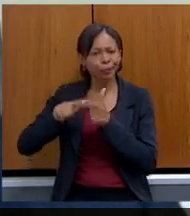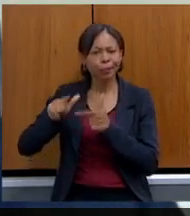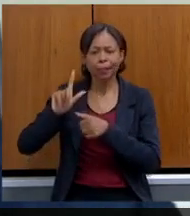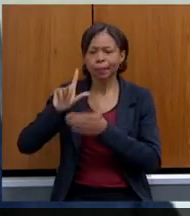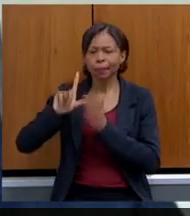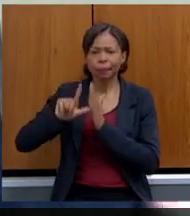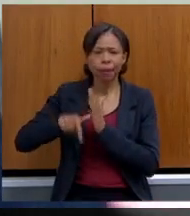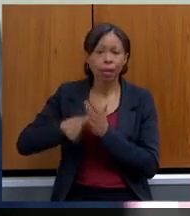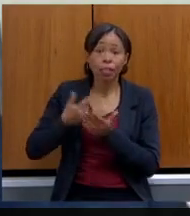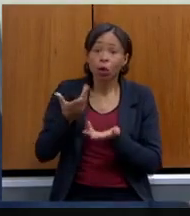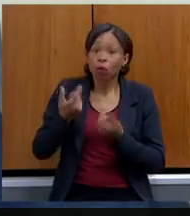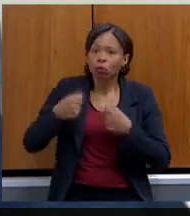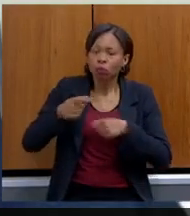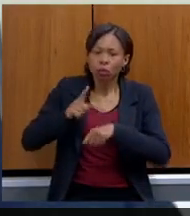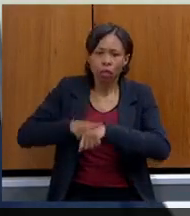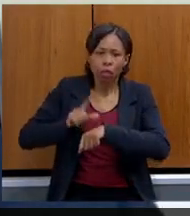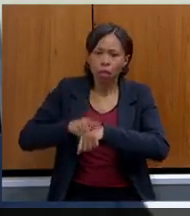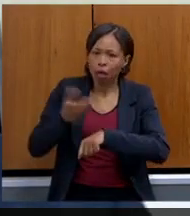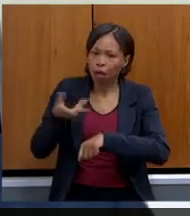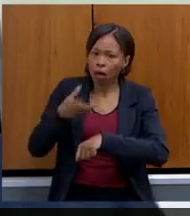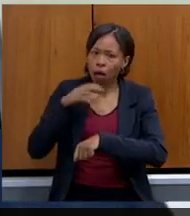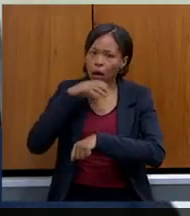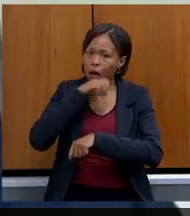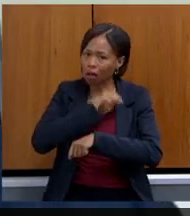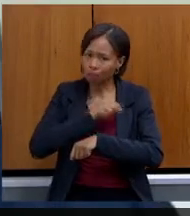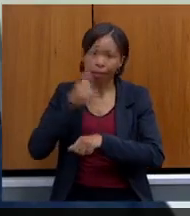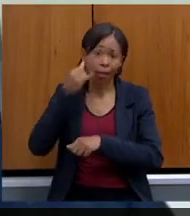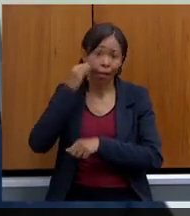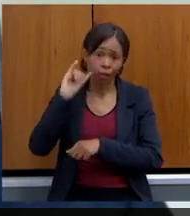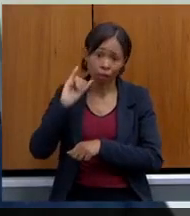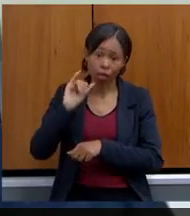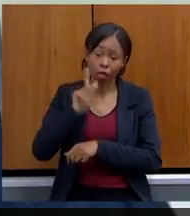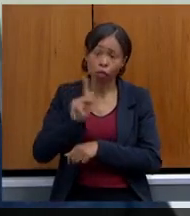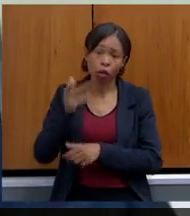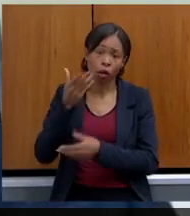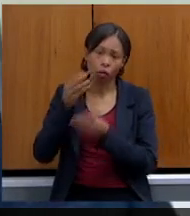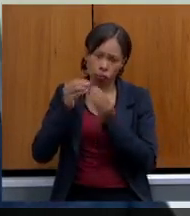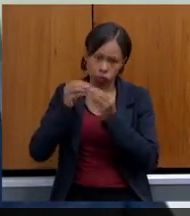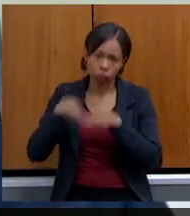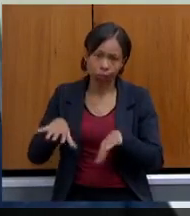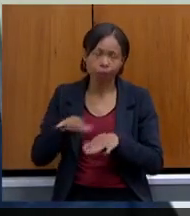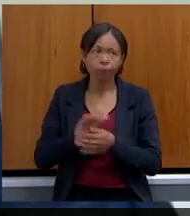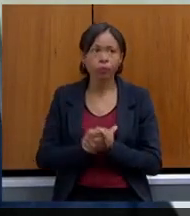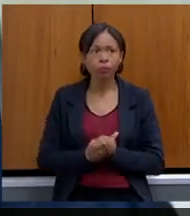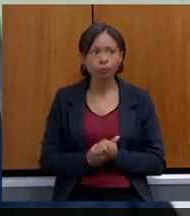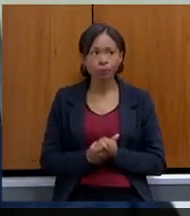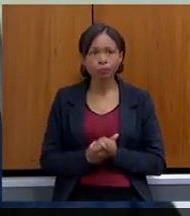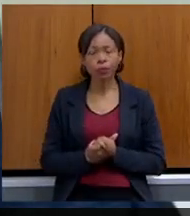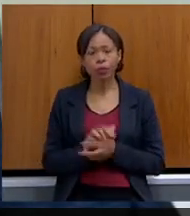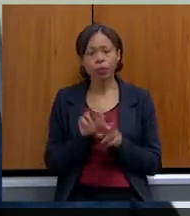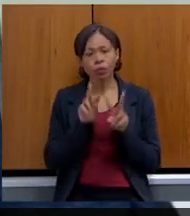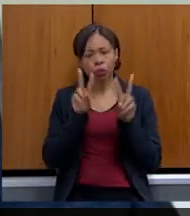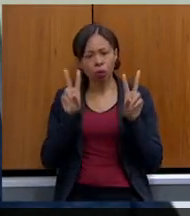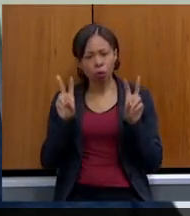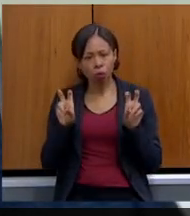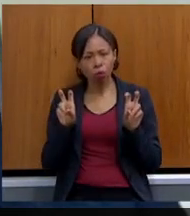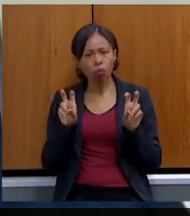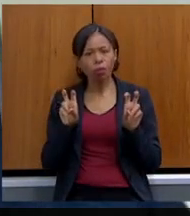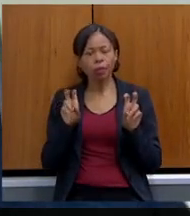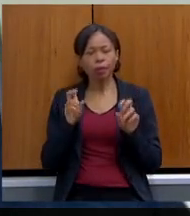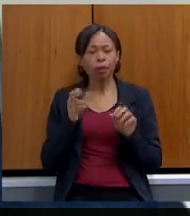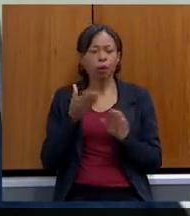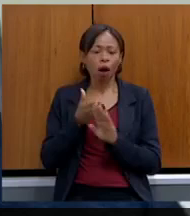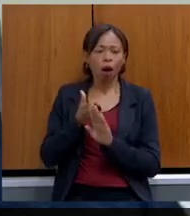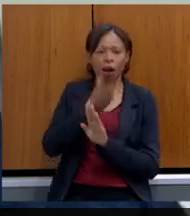gente poder ter motivo para não perder eu tô profissionais o que tange a questão da conjuntura sobre o